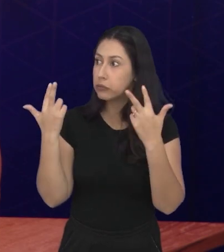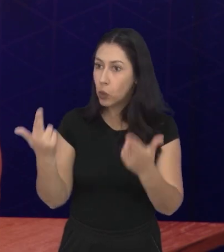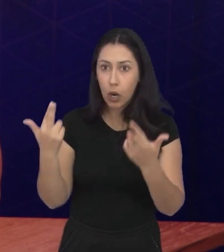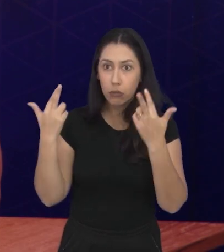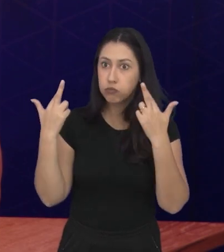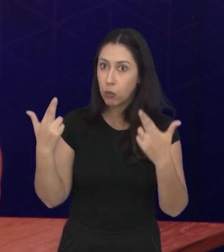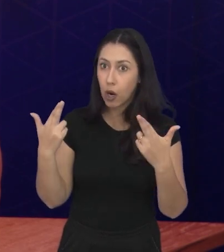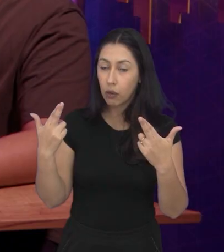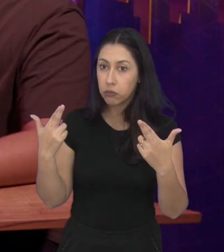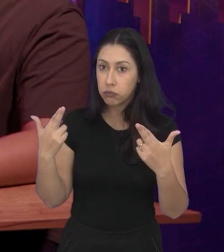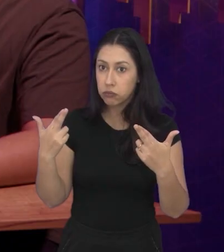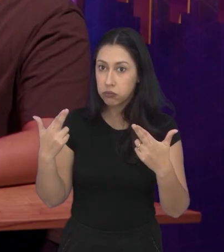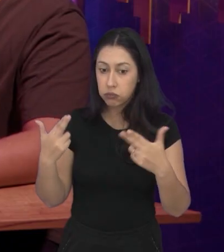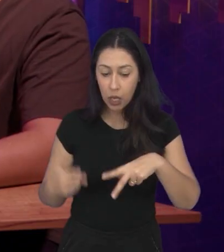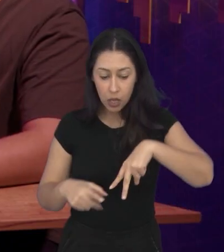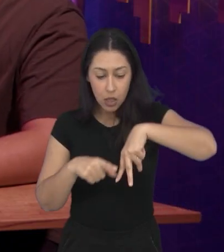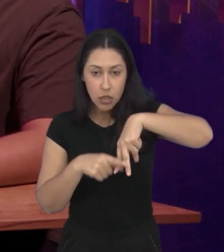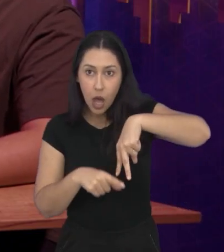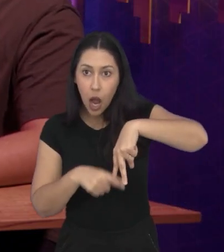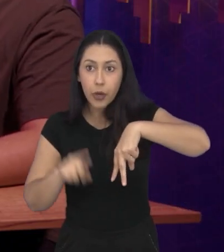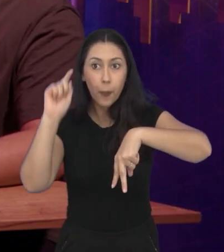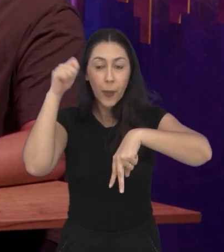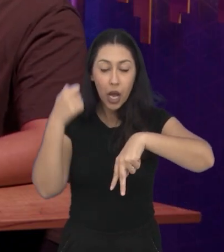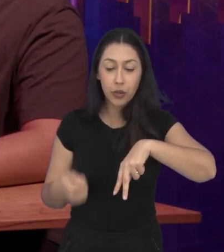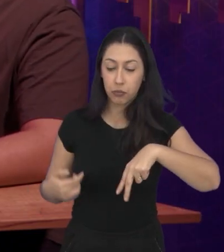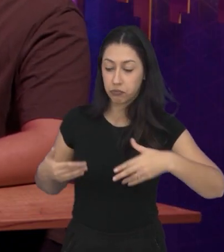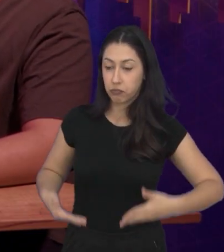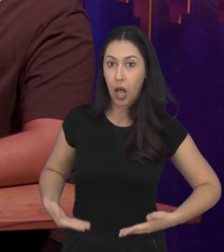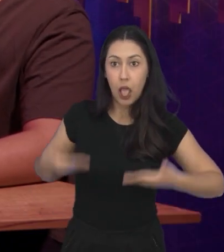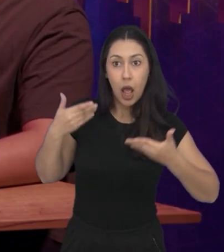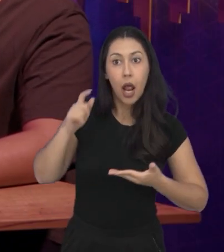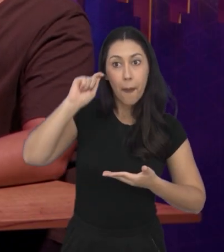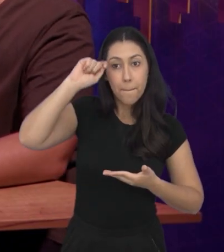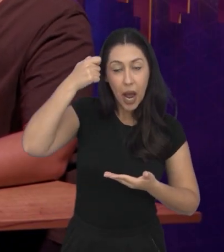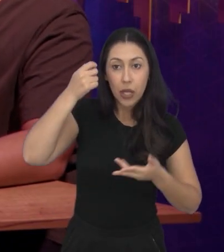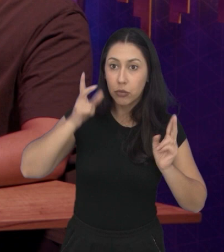shorts e camisa pretos, né. E aí, quando